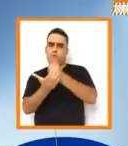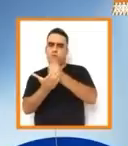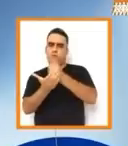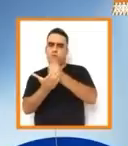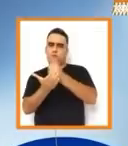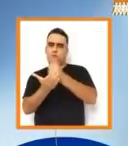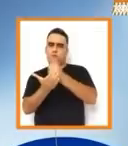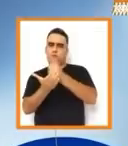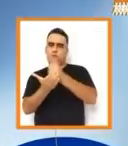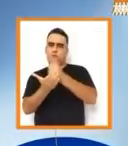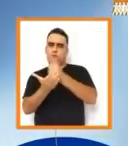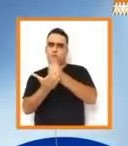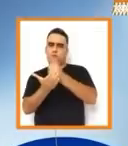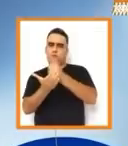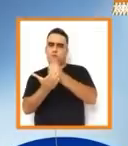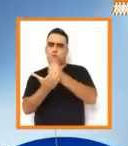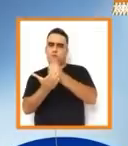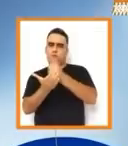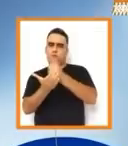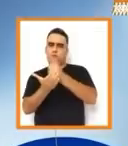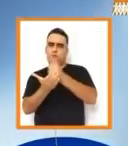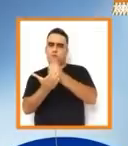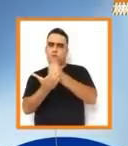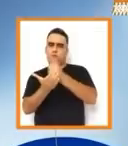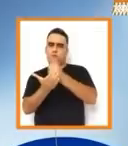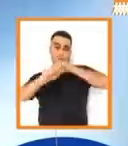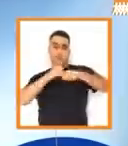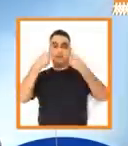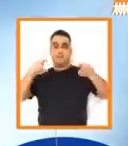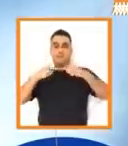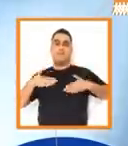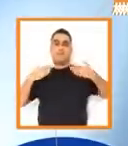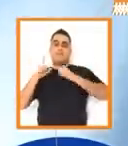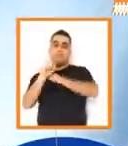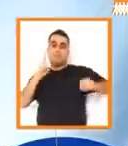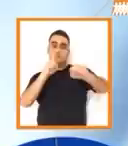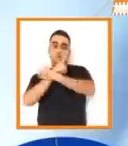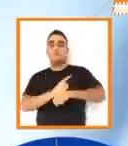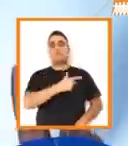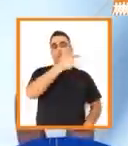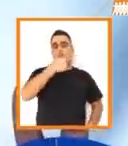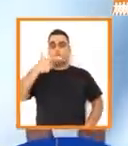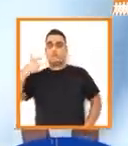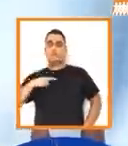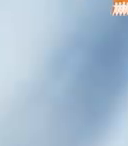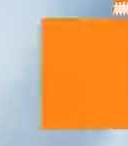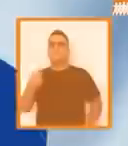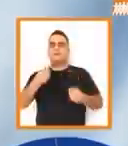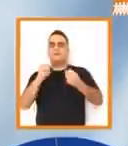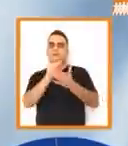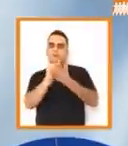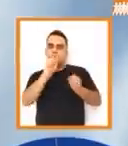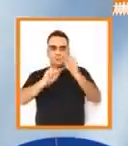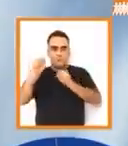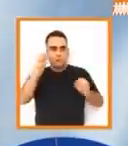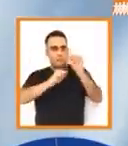Não. Não é possível. Não. Vamos voltar. Vamos ver isso aqui de novo. Não é possível. Música Alegria, o Lado Social. 90-222. Betão do